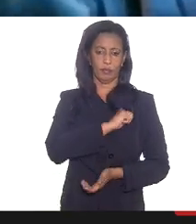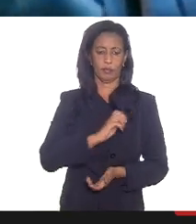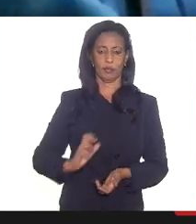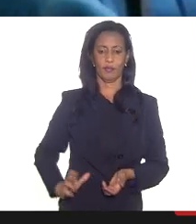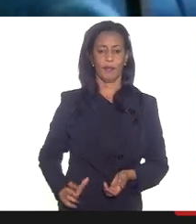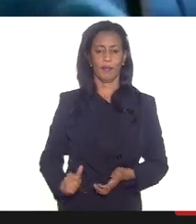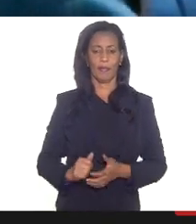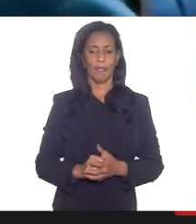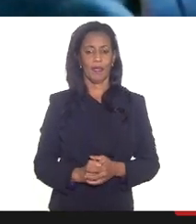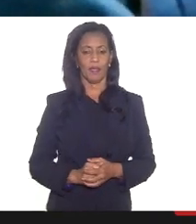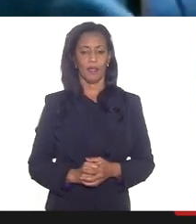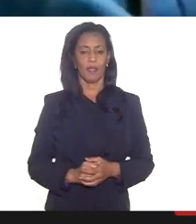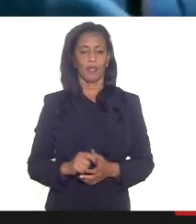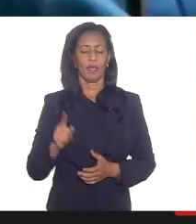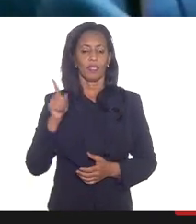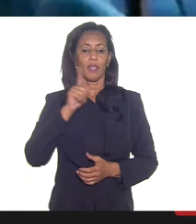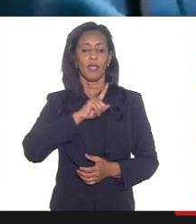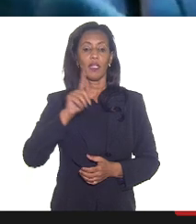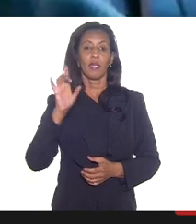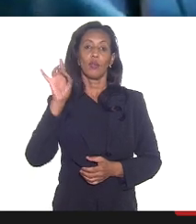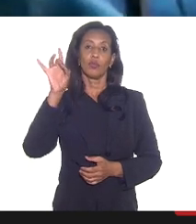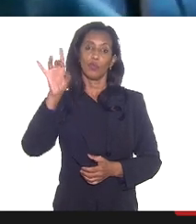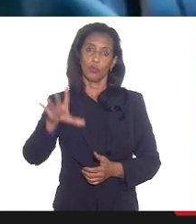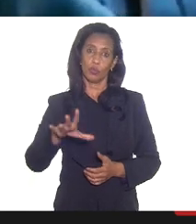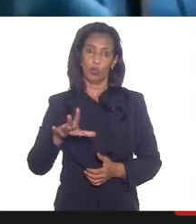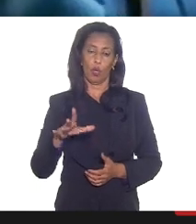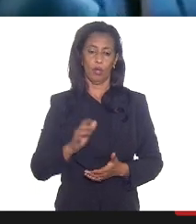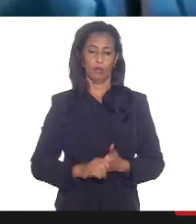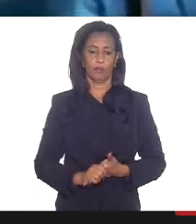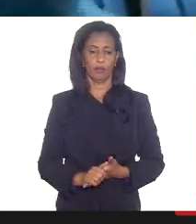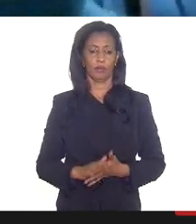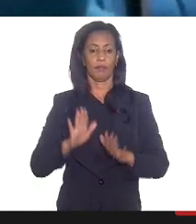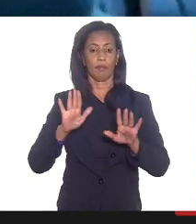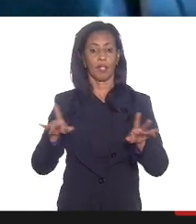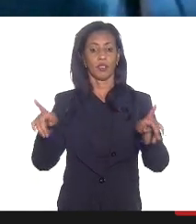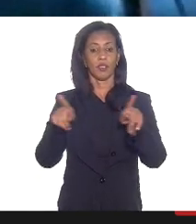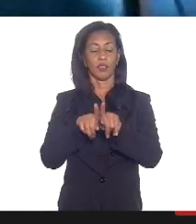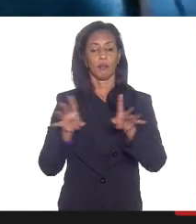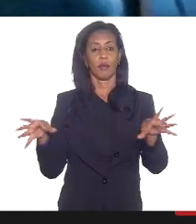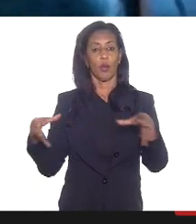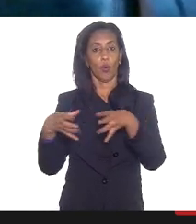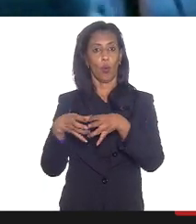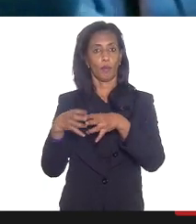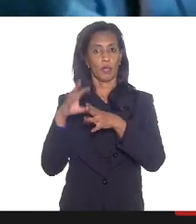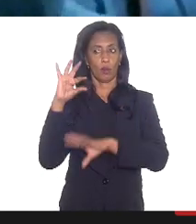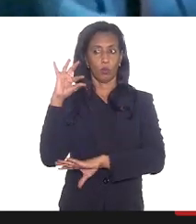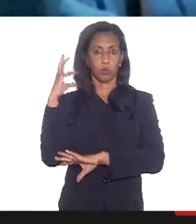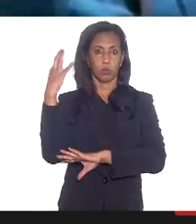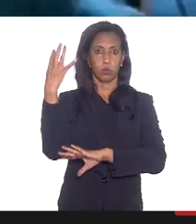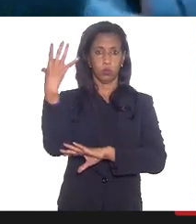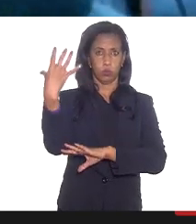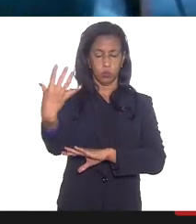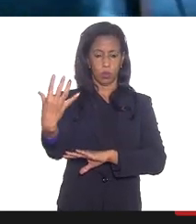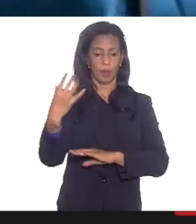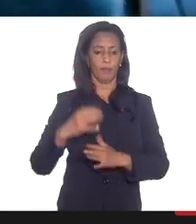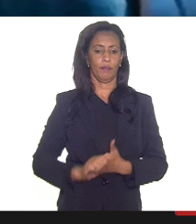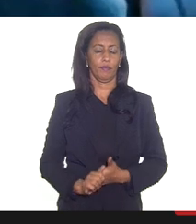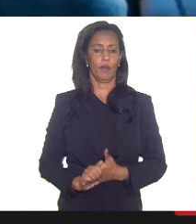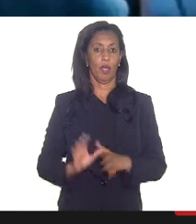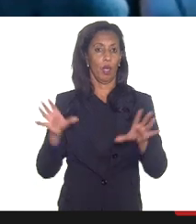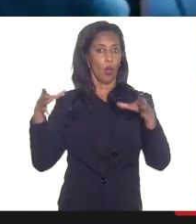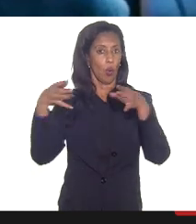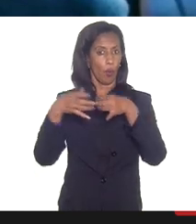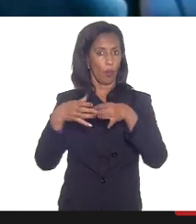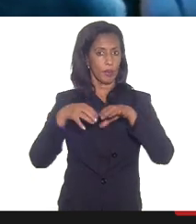Siciliano, que não só a comissão do Cumpra-se, mas também a Comissão de Meio Ambiente, a Comissão